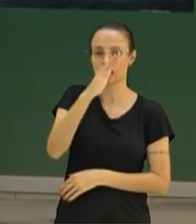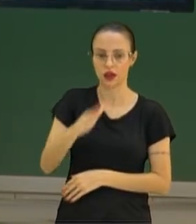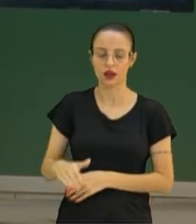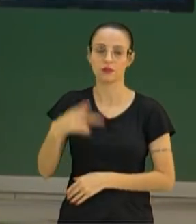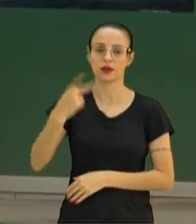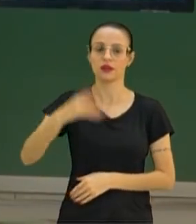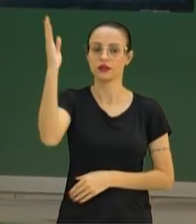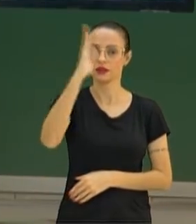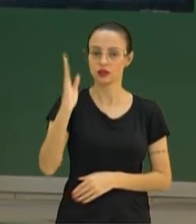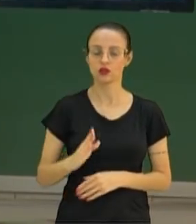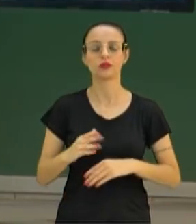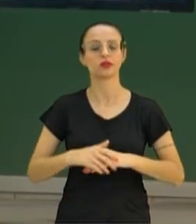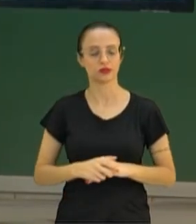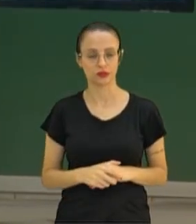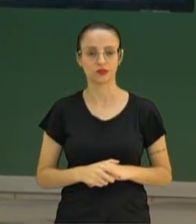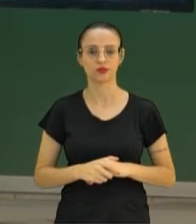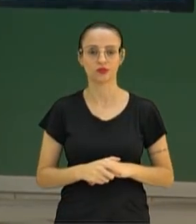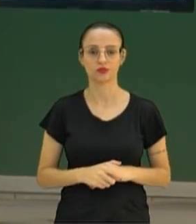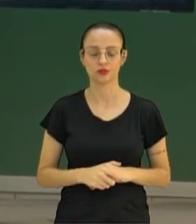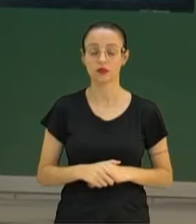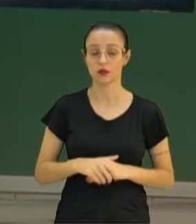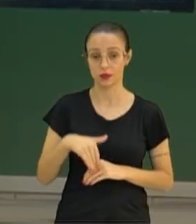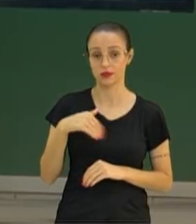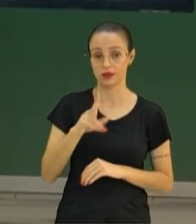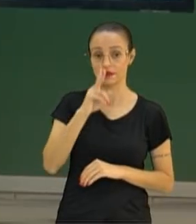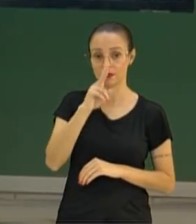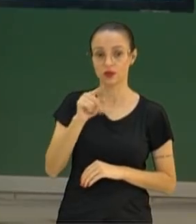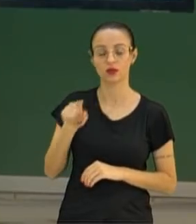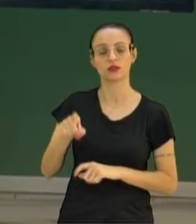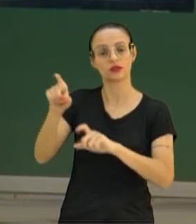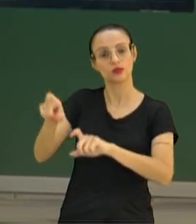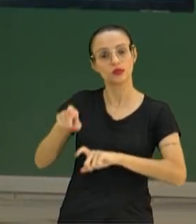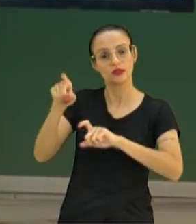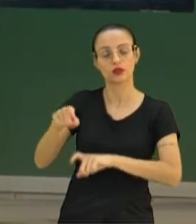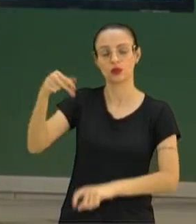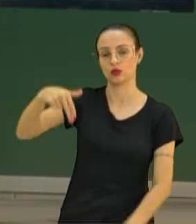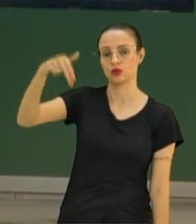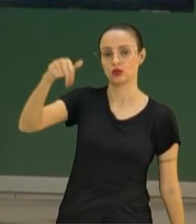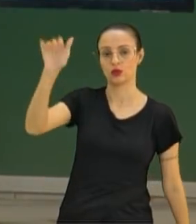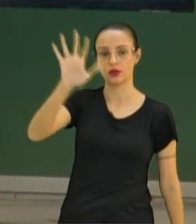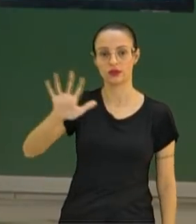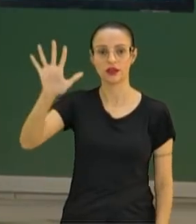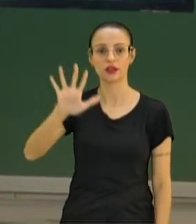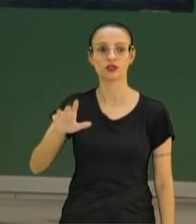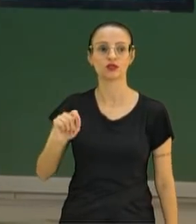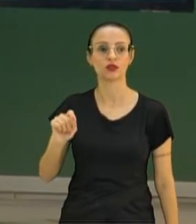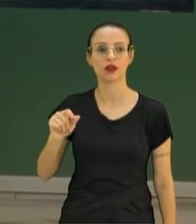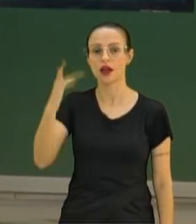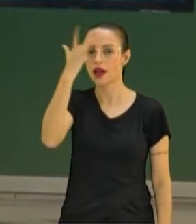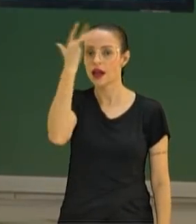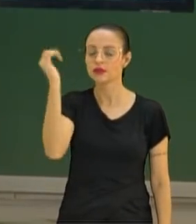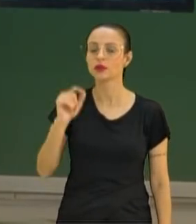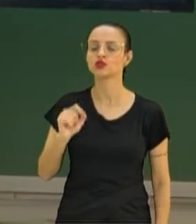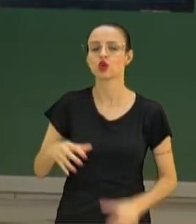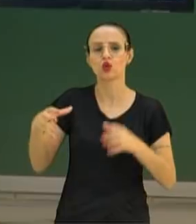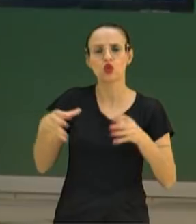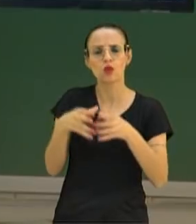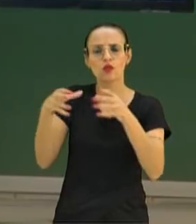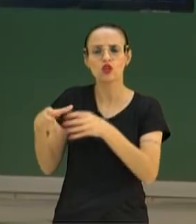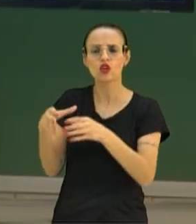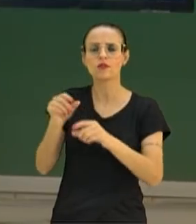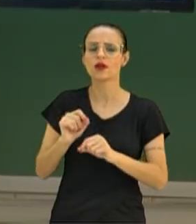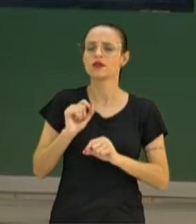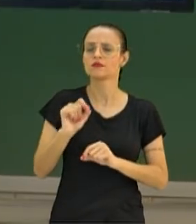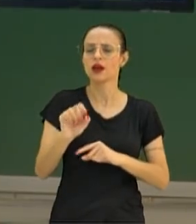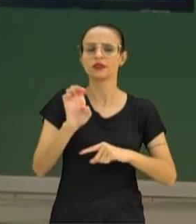uma forma mais forte ali no interior do Nordeste, né? Seus membros vagavam aí entre grupos, atravessando